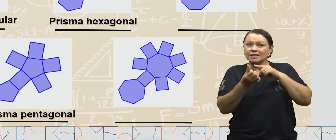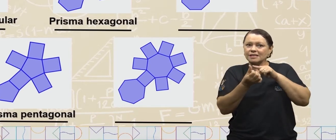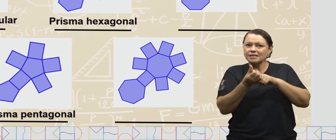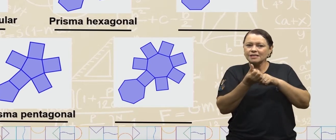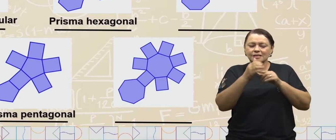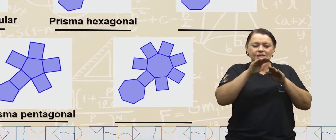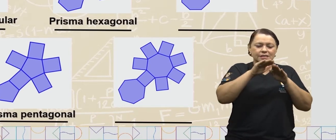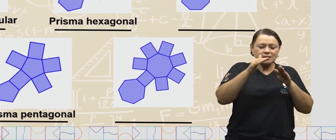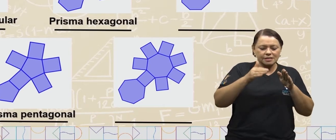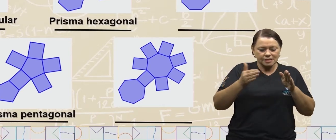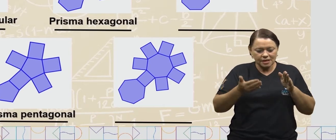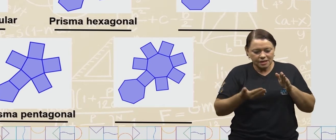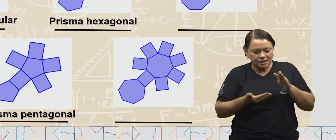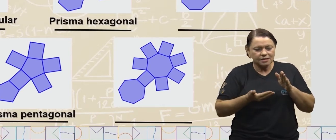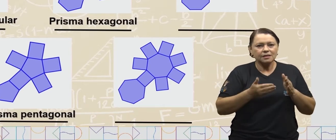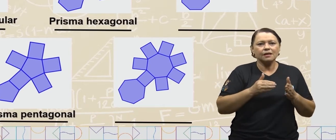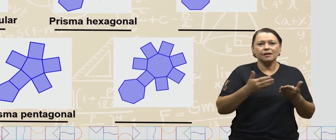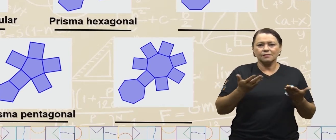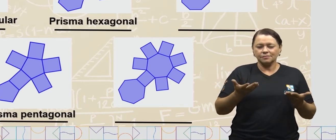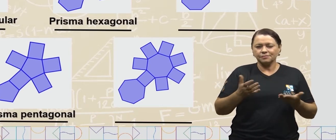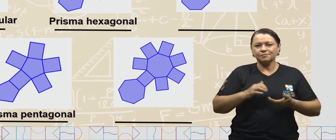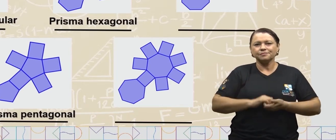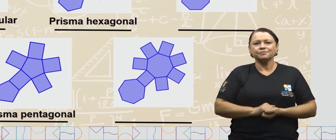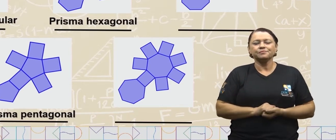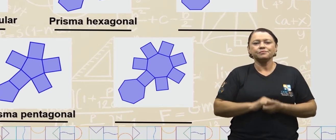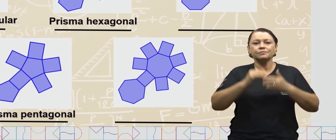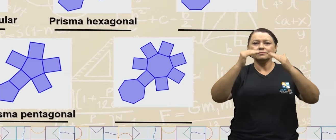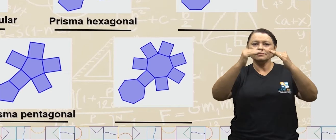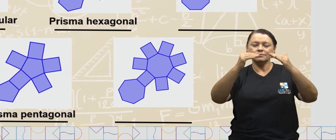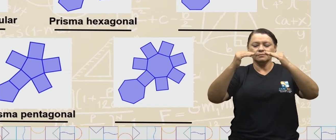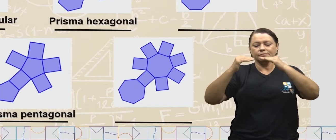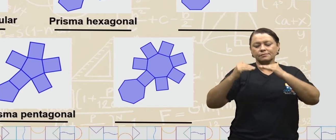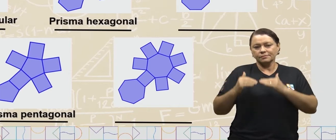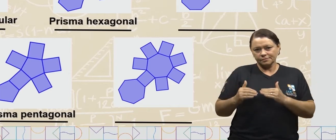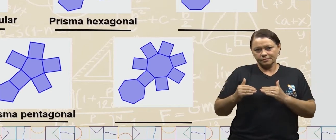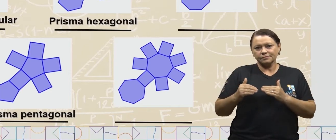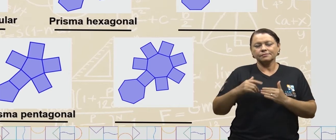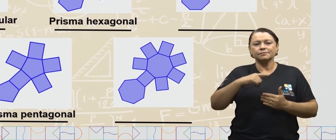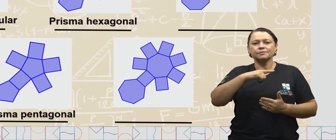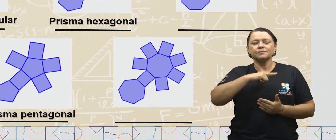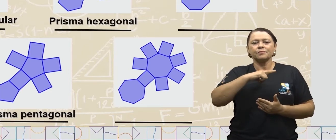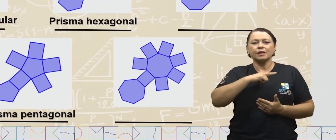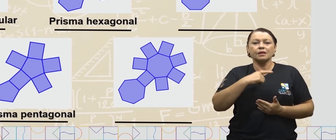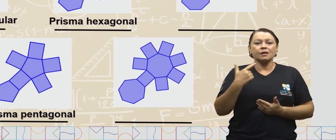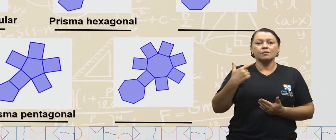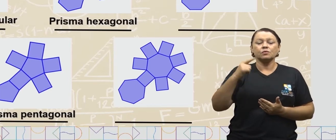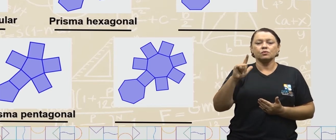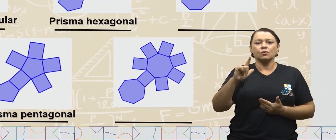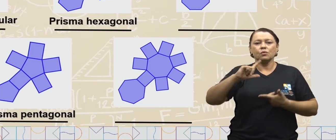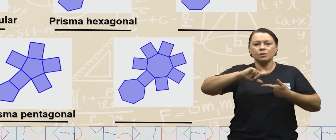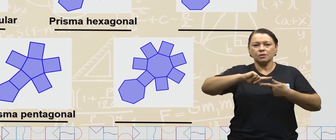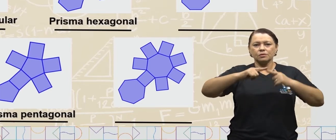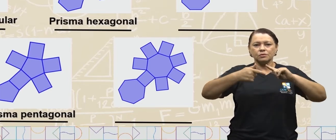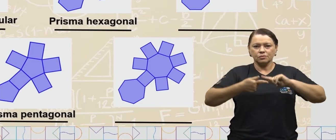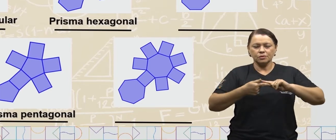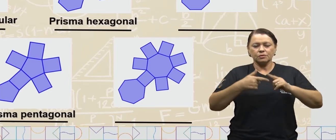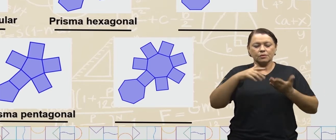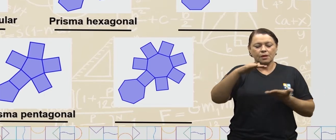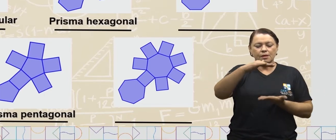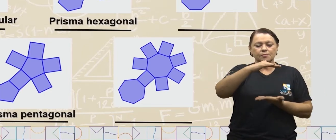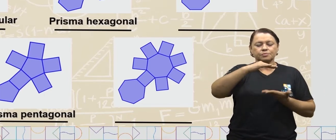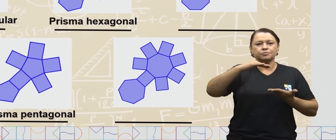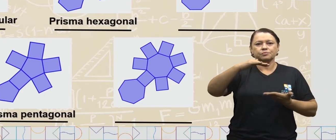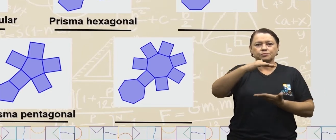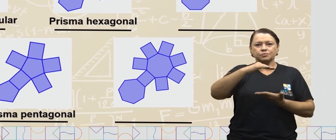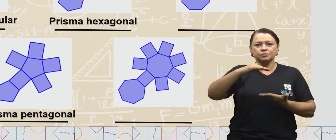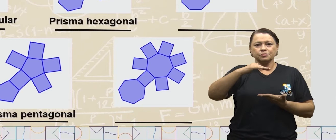hexágono, logo, o nome dele é prisma hexagonal. E abaixo, na sequência, temos esse prisma que tem a base e o